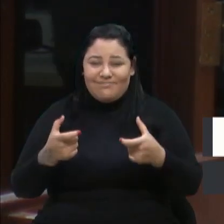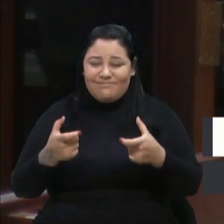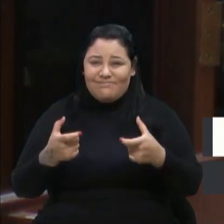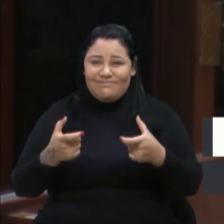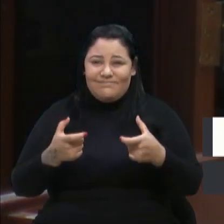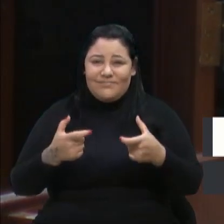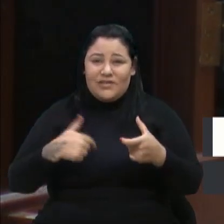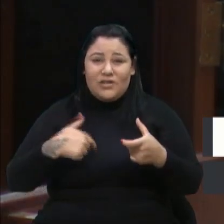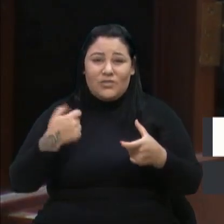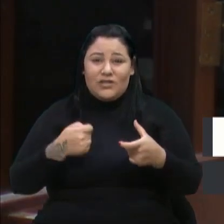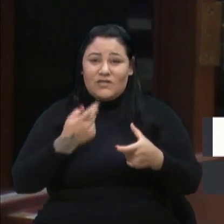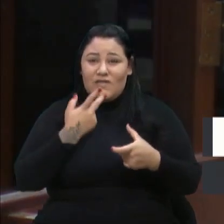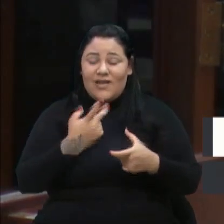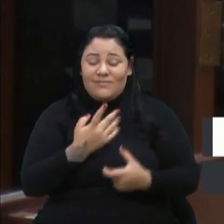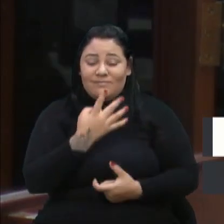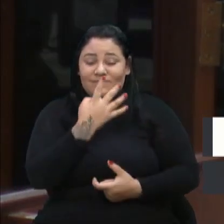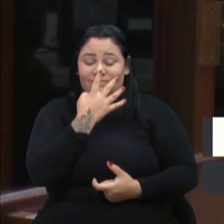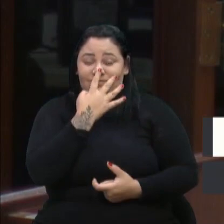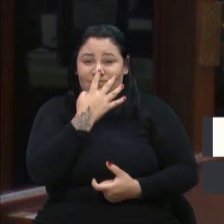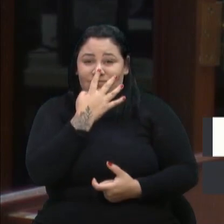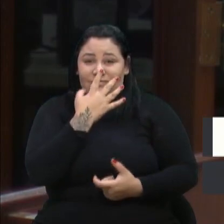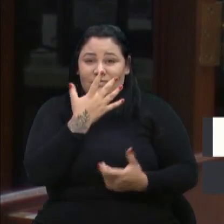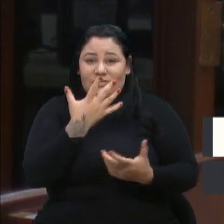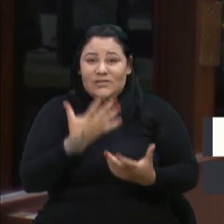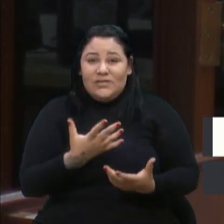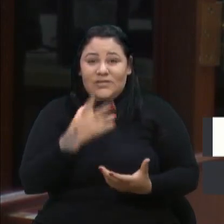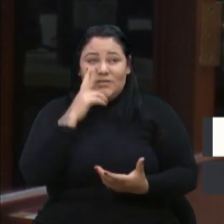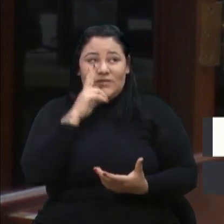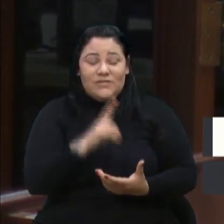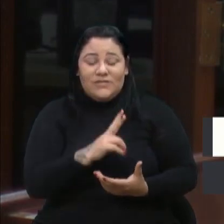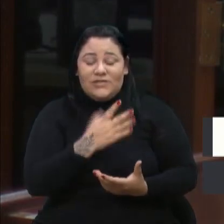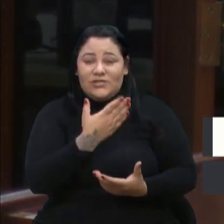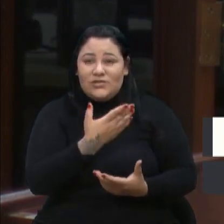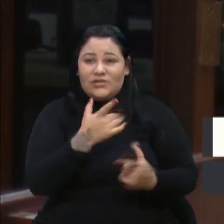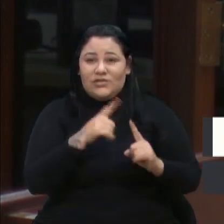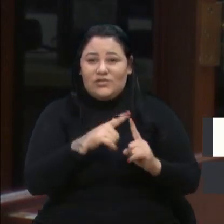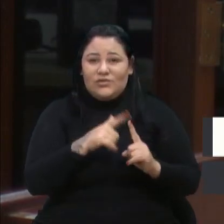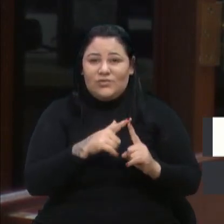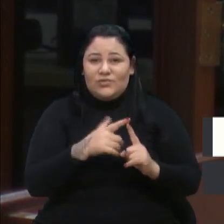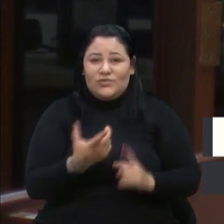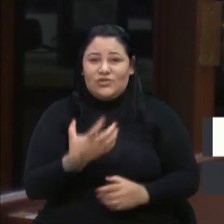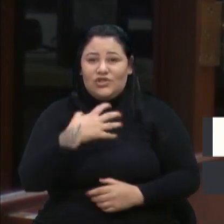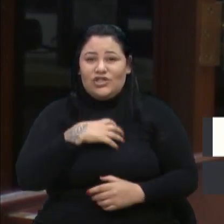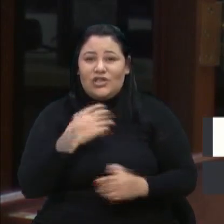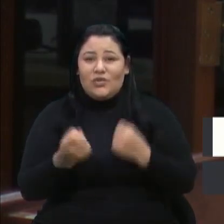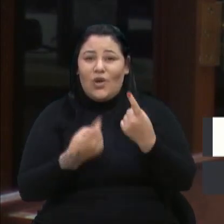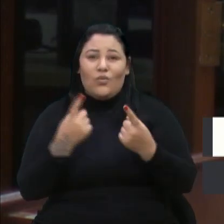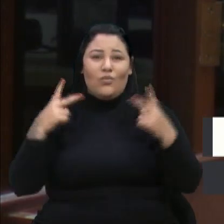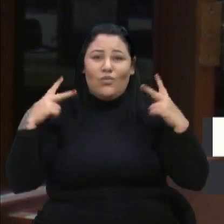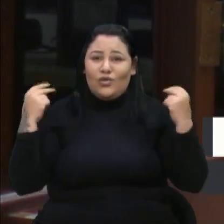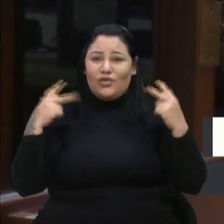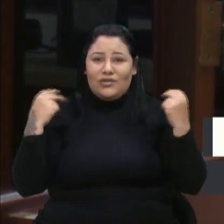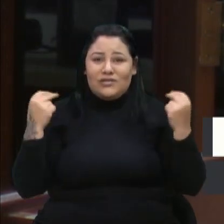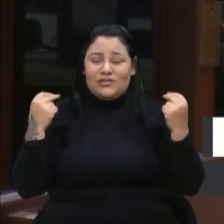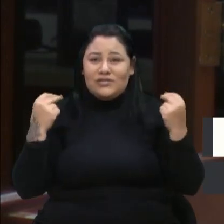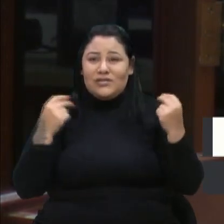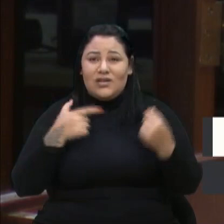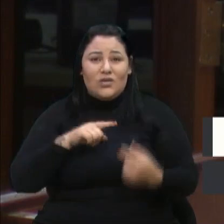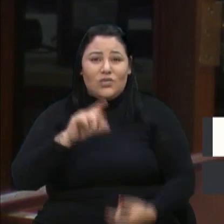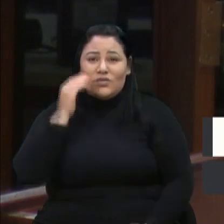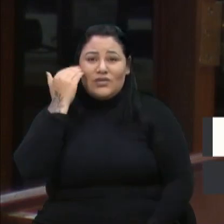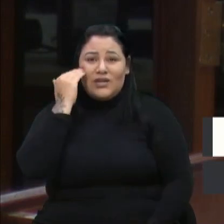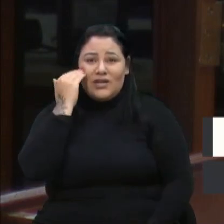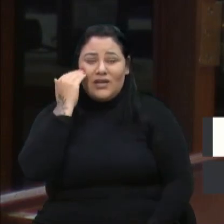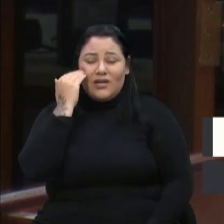que eu fico abismada quando eu vejo esse tipo de comportamento de alguns motoristas que não dá para entender por